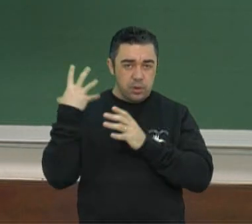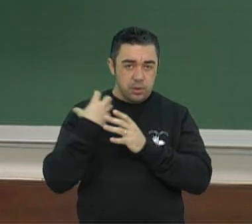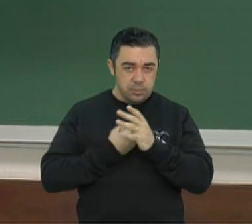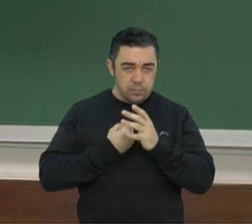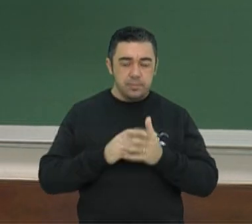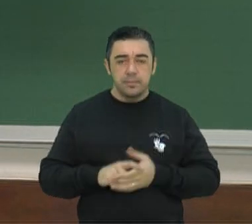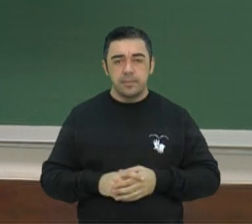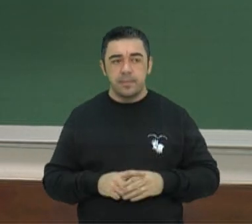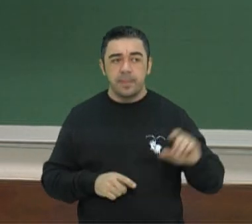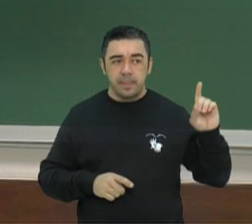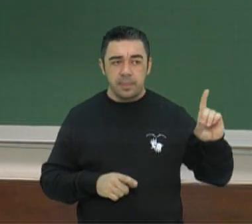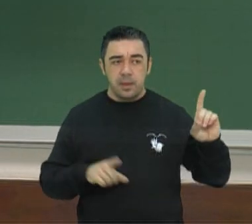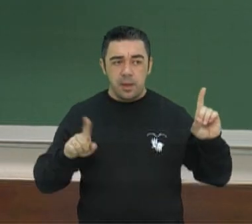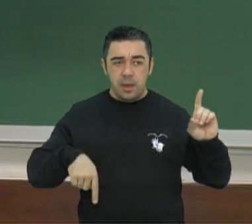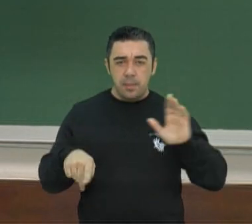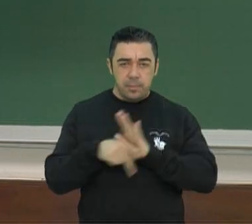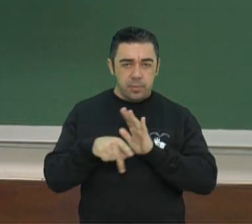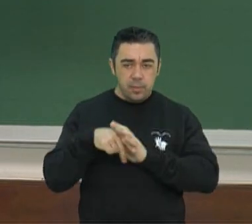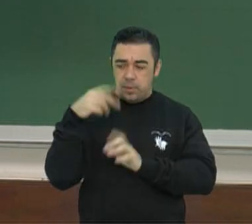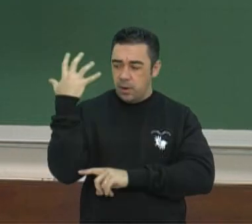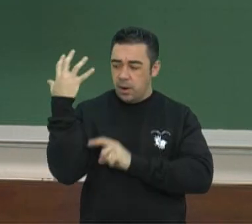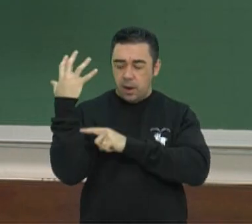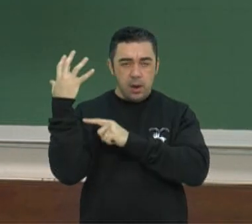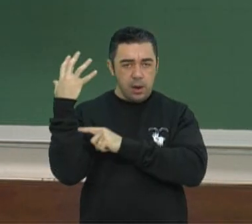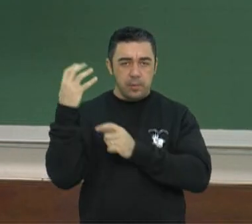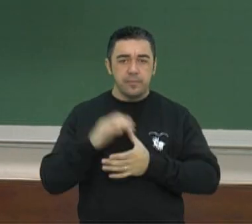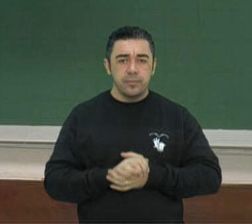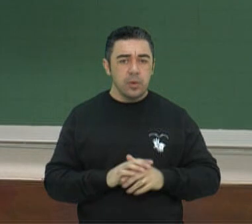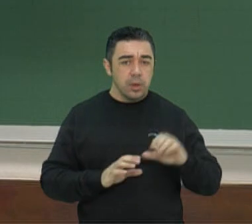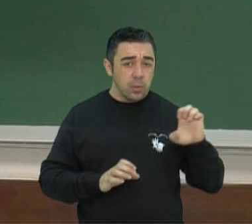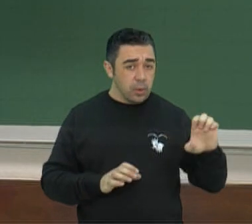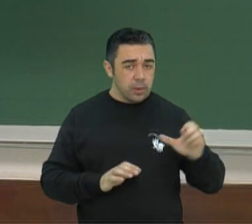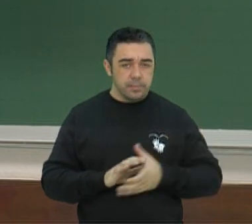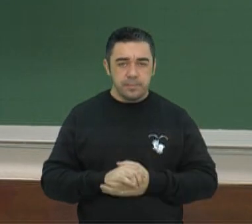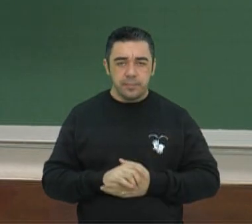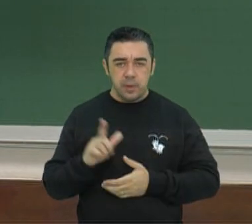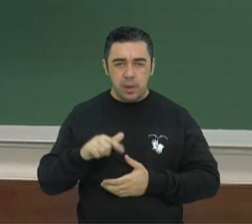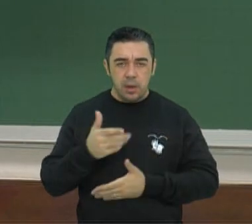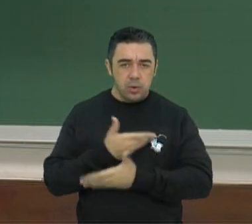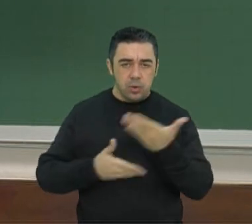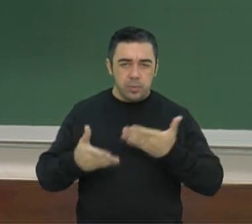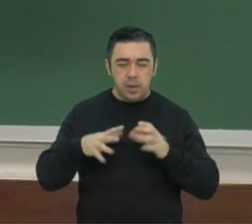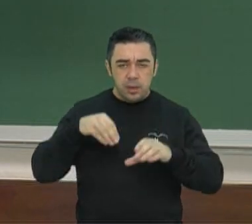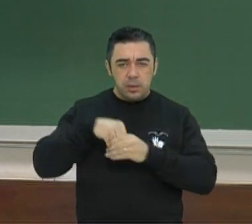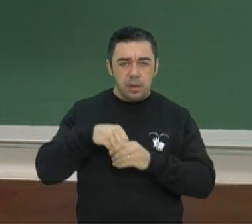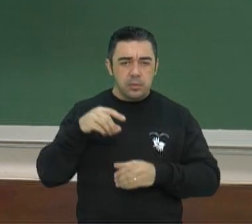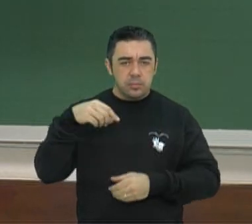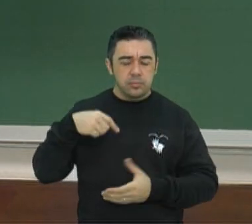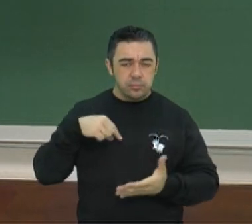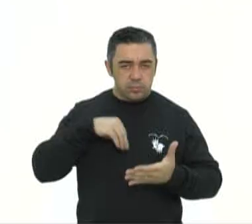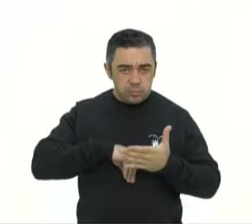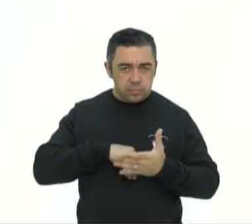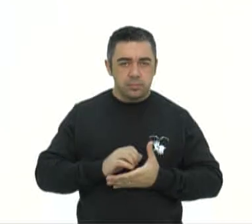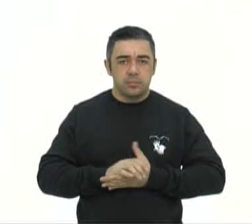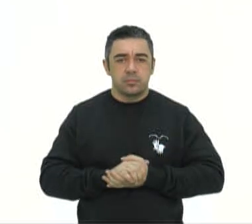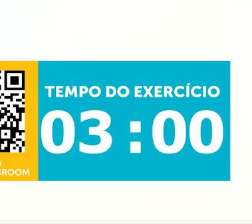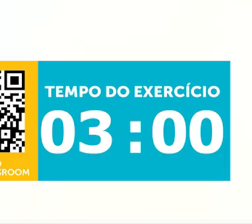Letra D, seiva bruta das plantas hospedeiras. Ou ainda a letra E, comunidade que vive no seu interior.